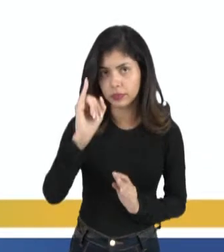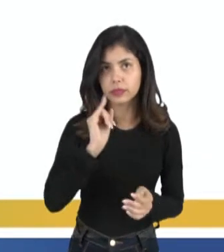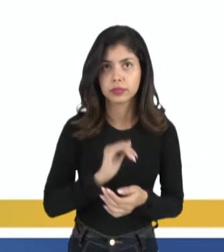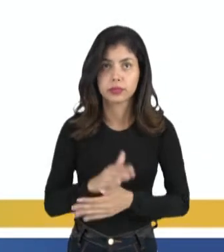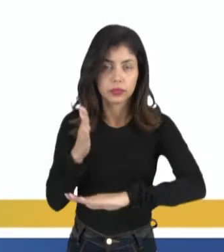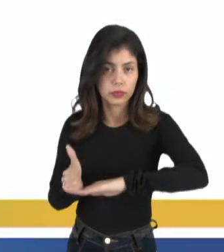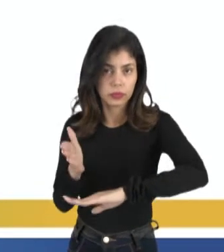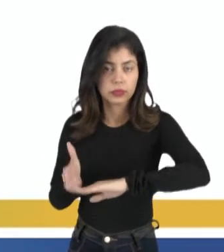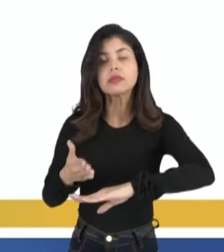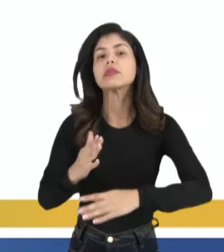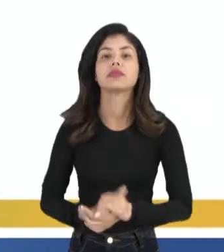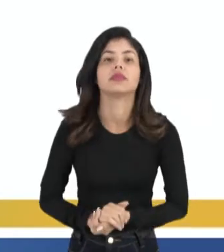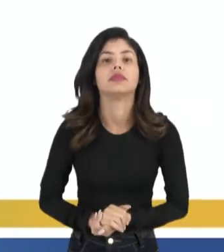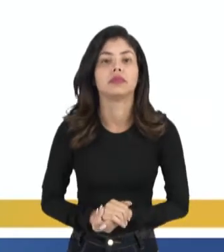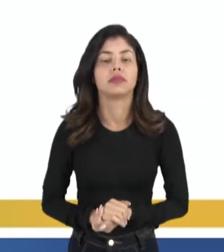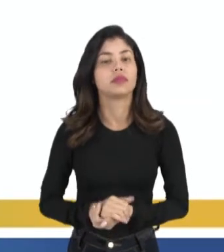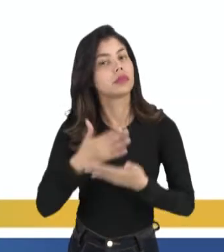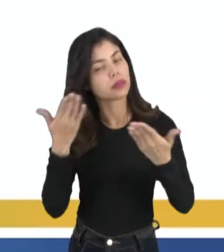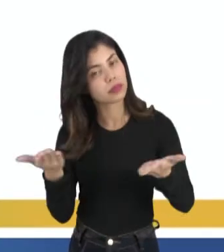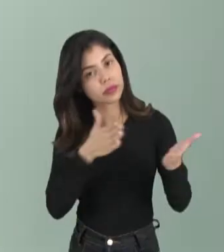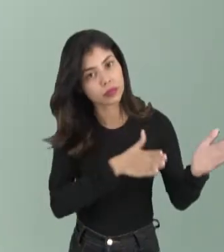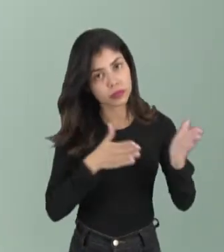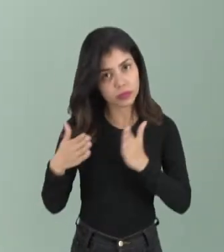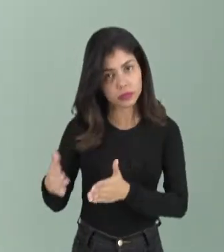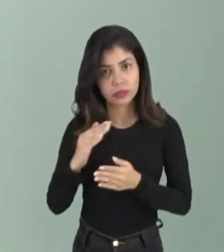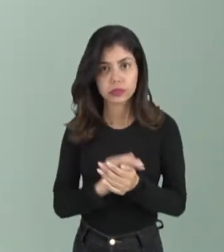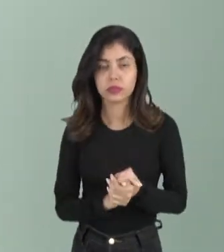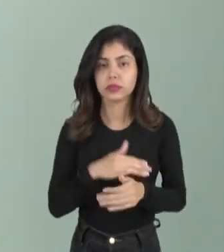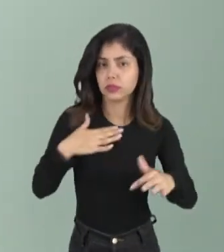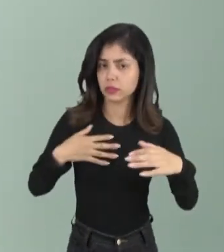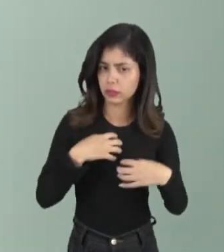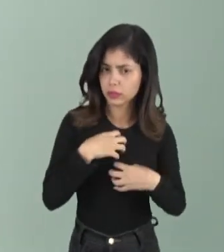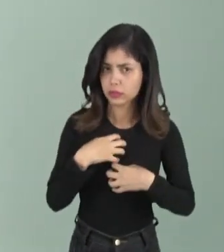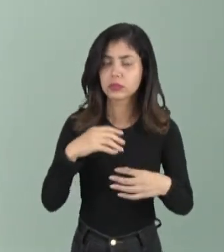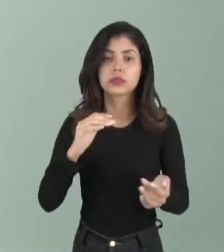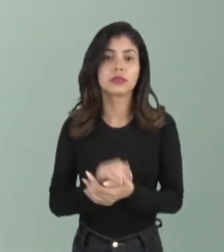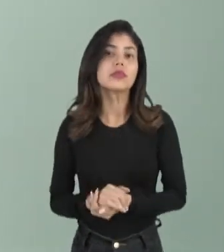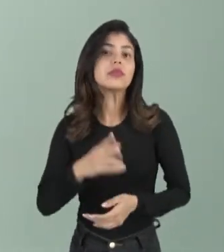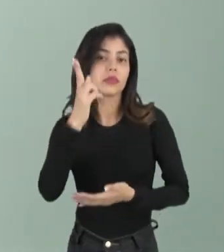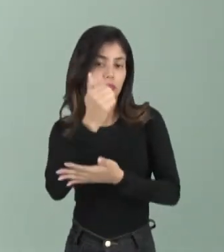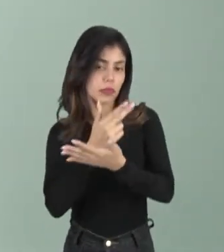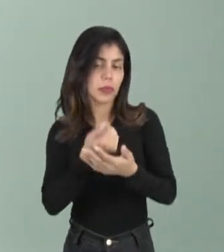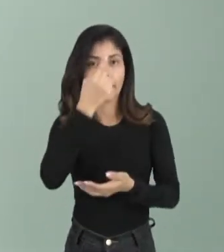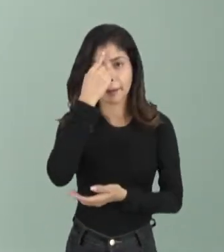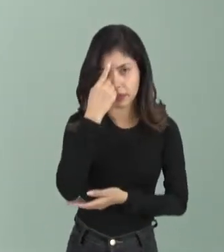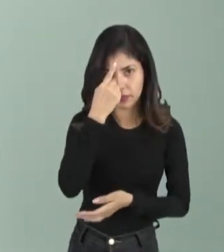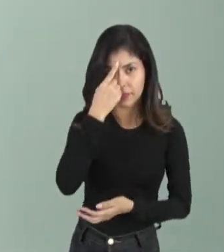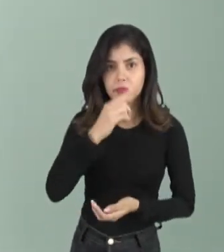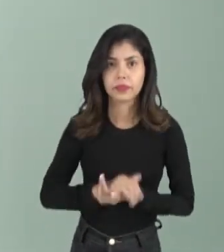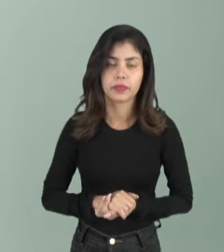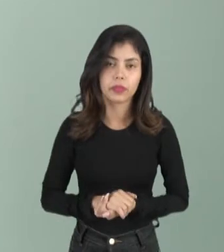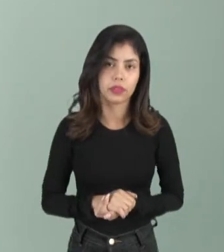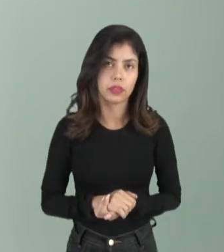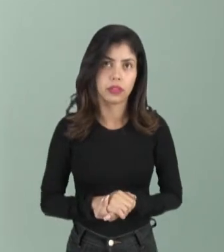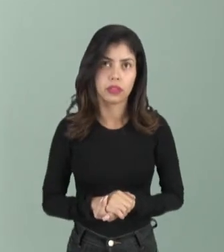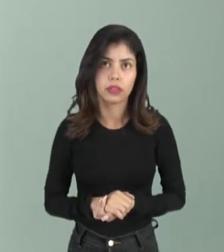proporcionaram as ideias modernistas Então a partir do momento que os artistas começaram a pensar